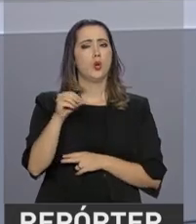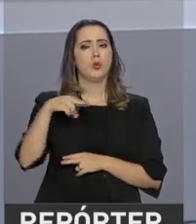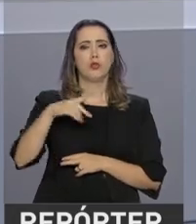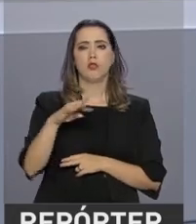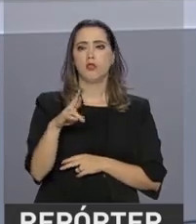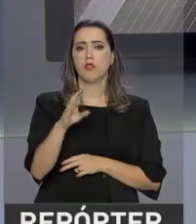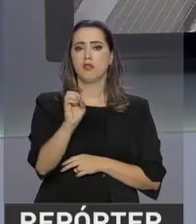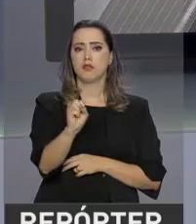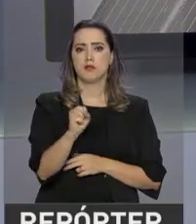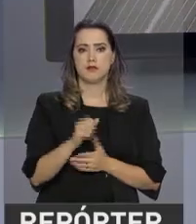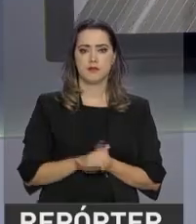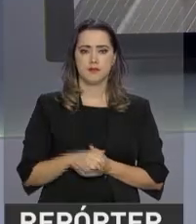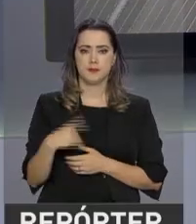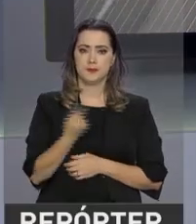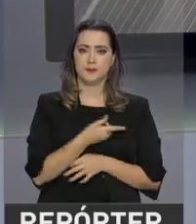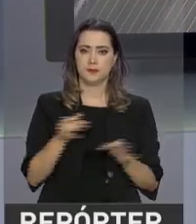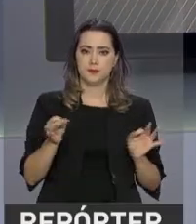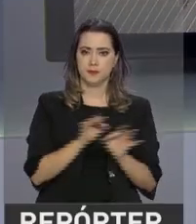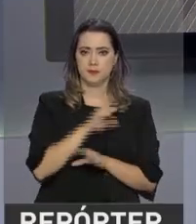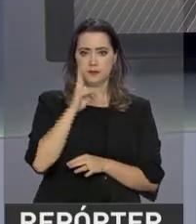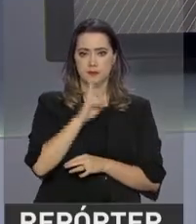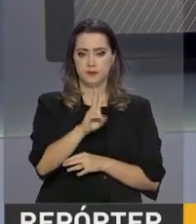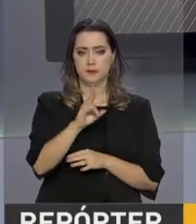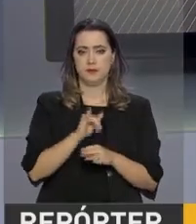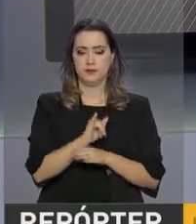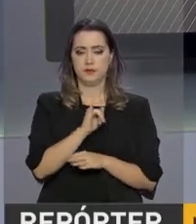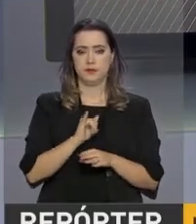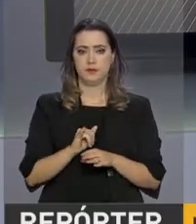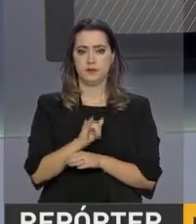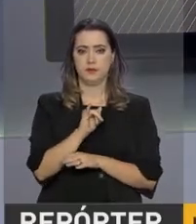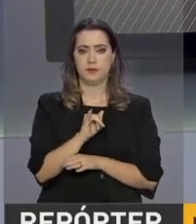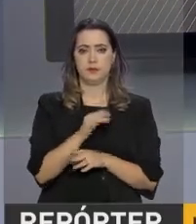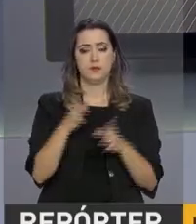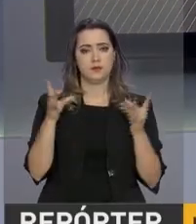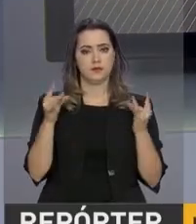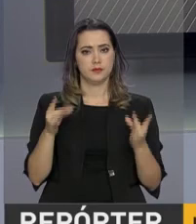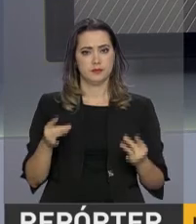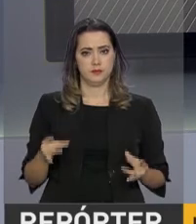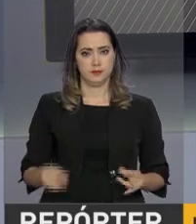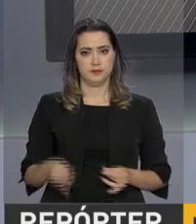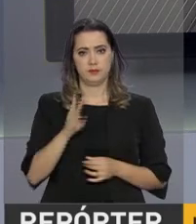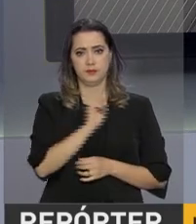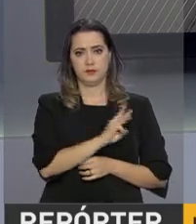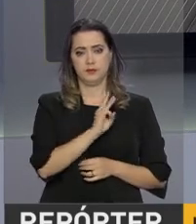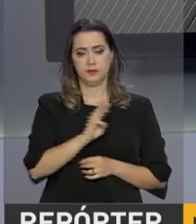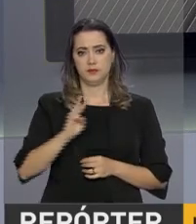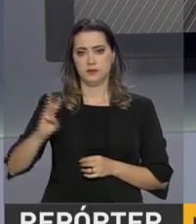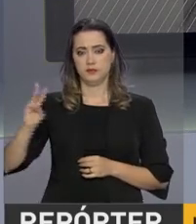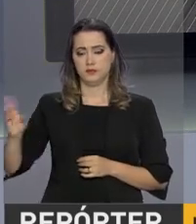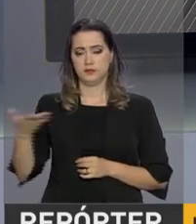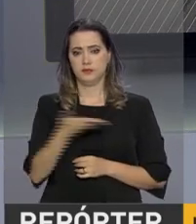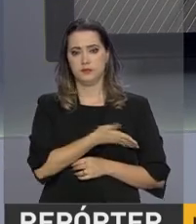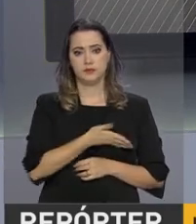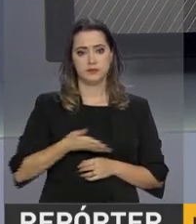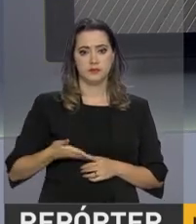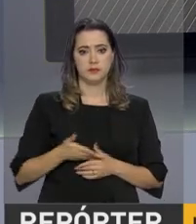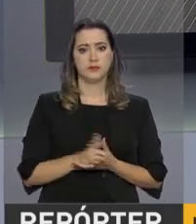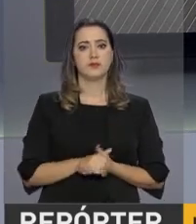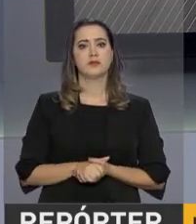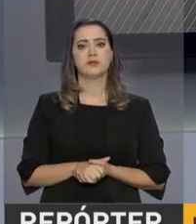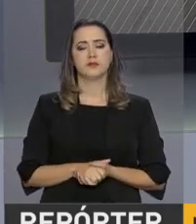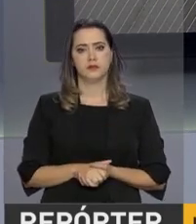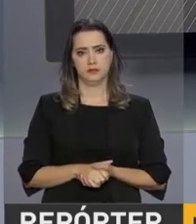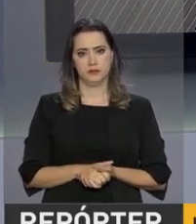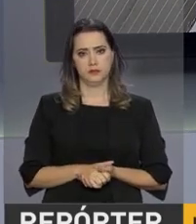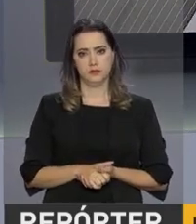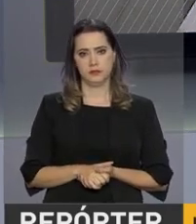agência nós ficamos por aqui você pode rever as reportagens no youtube e toda nossa programação também está na página